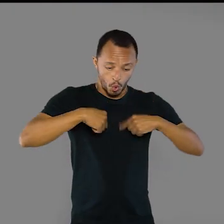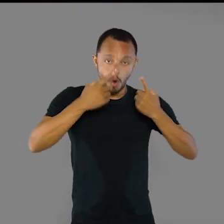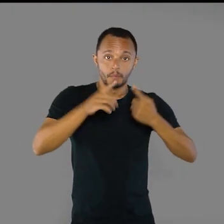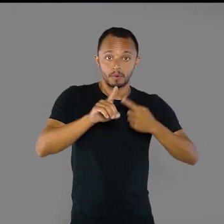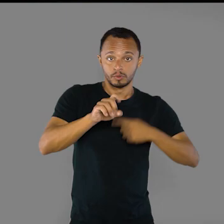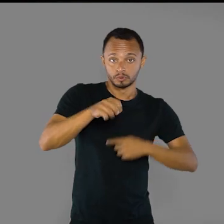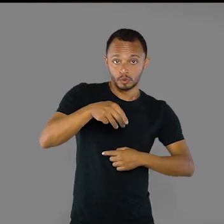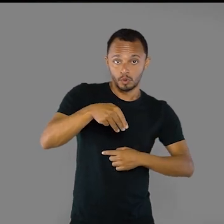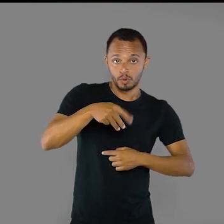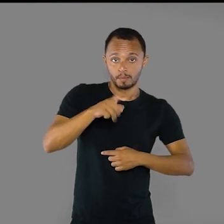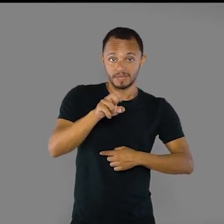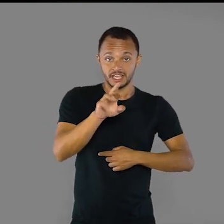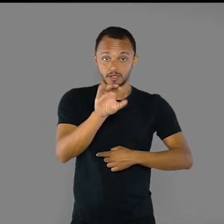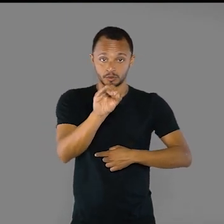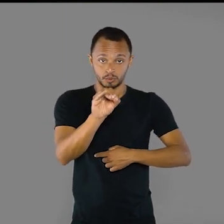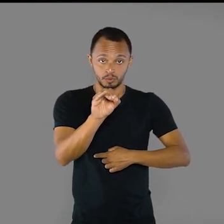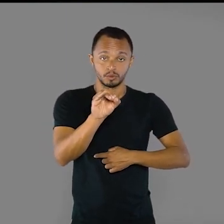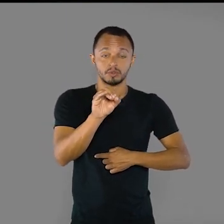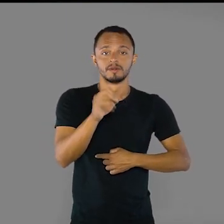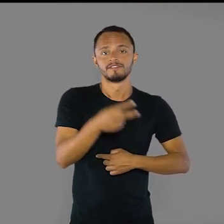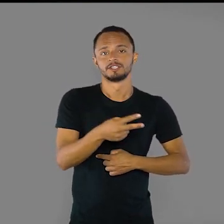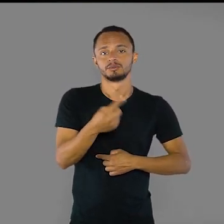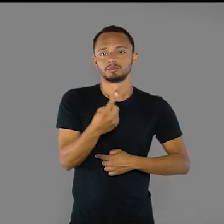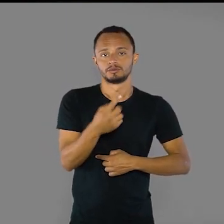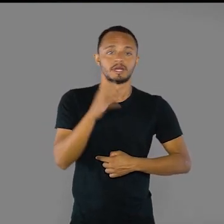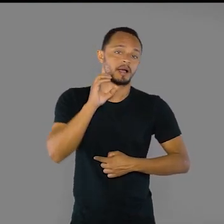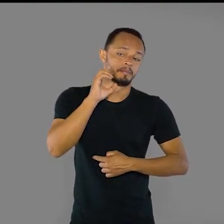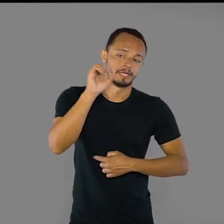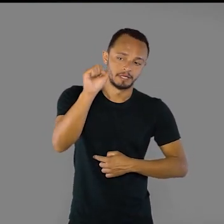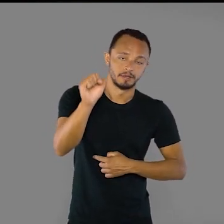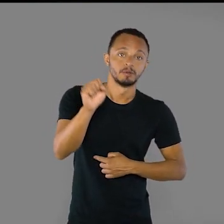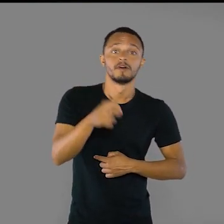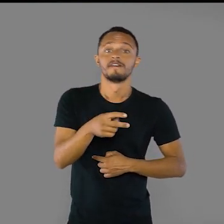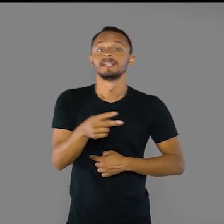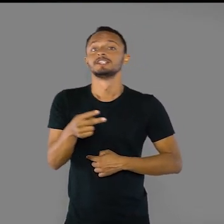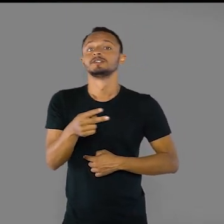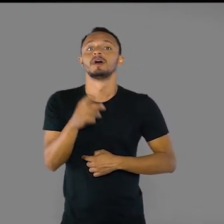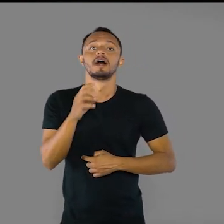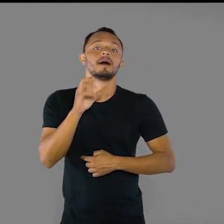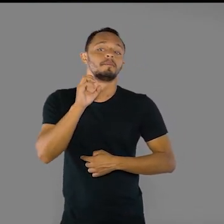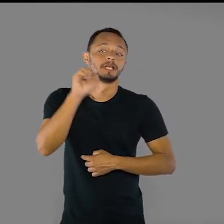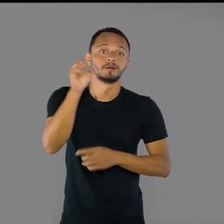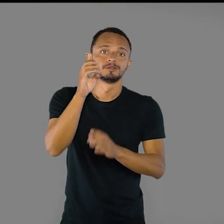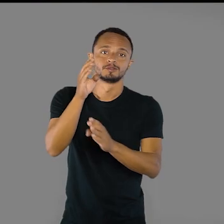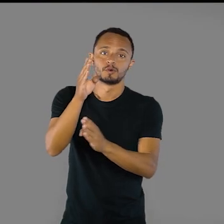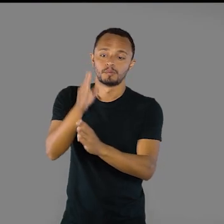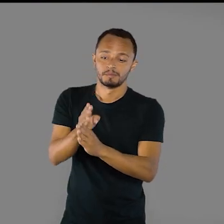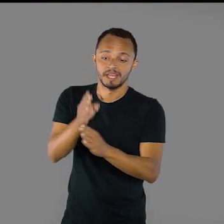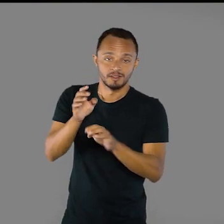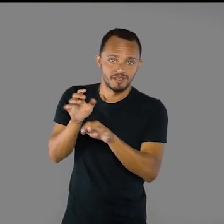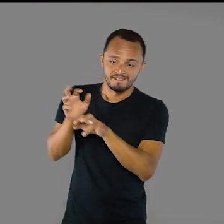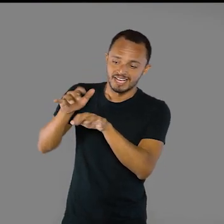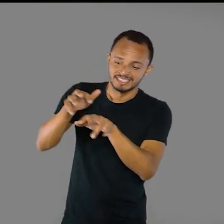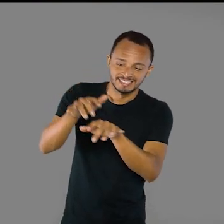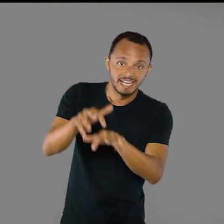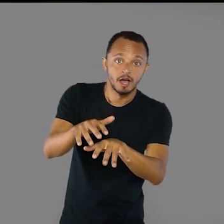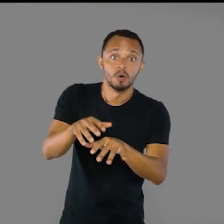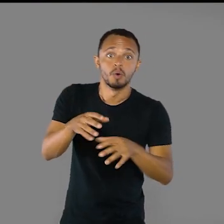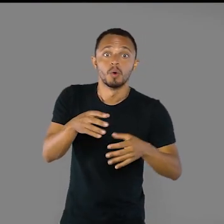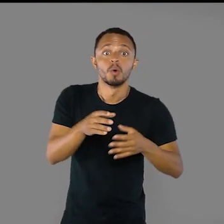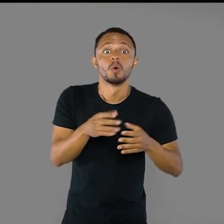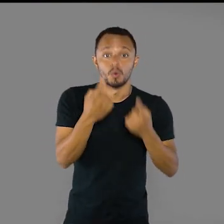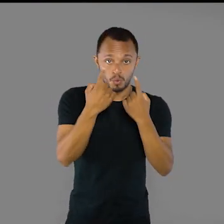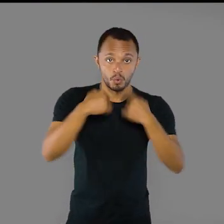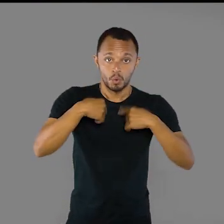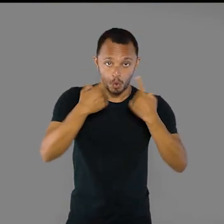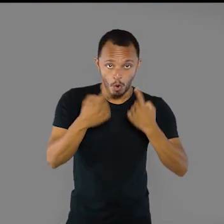de Tiradentes. No dia 22 de abril, dia do descobrimento ou da invasão, o corpo de D. Pedro